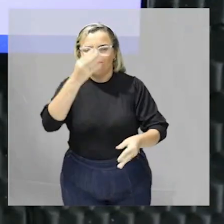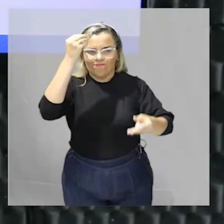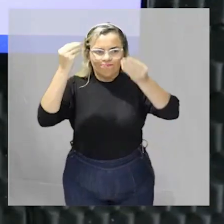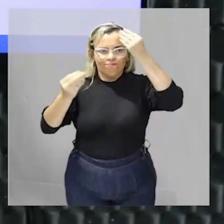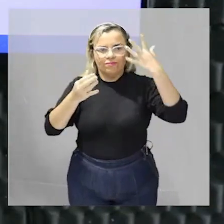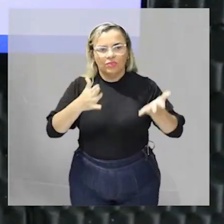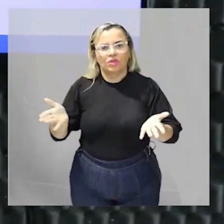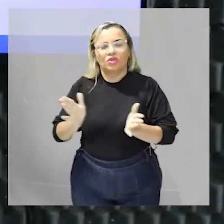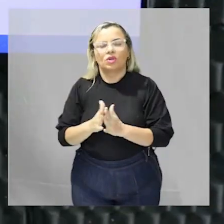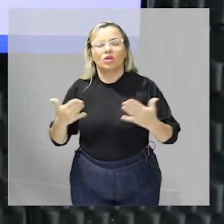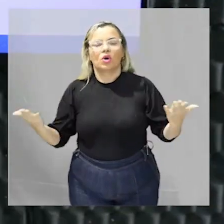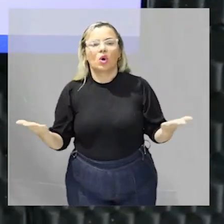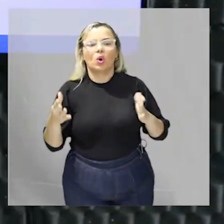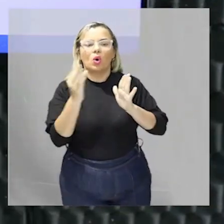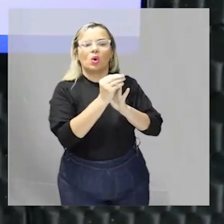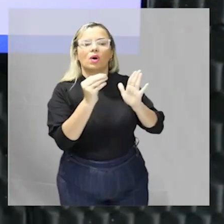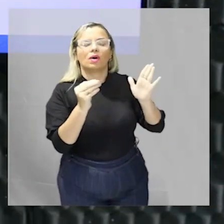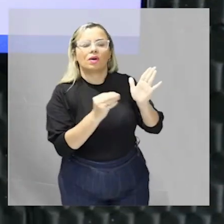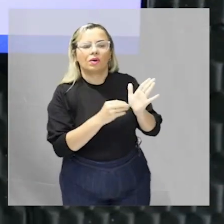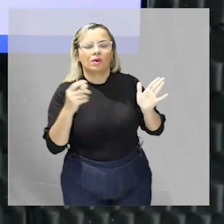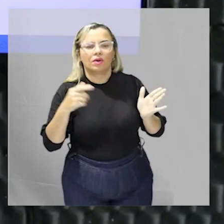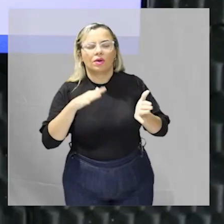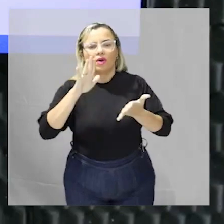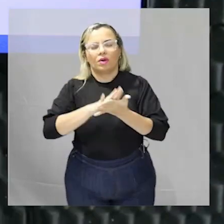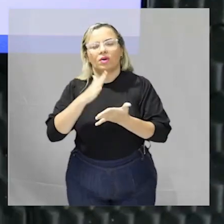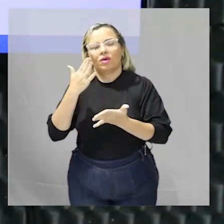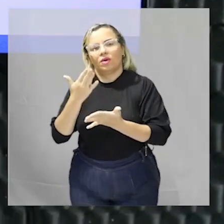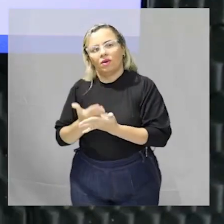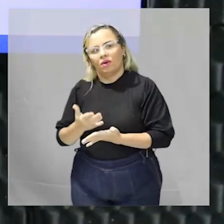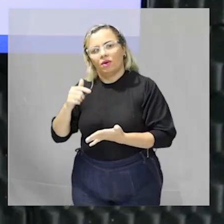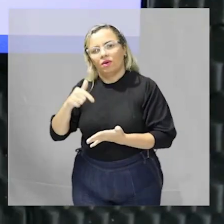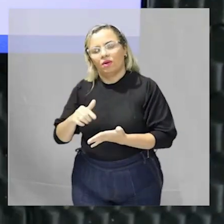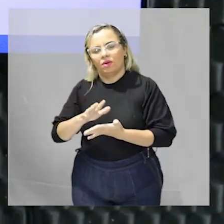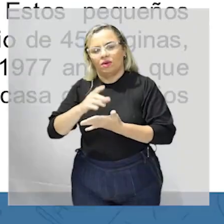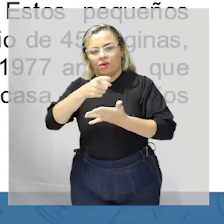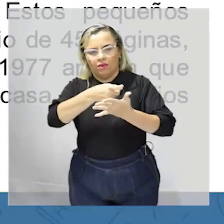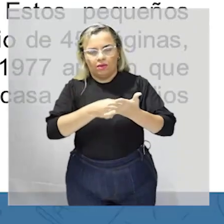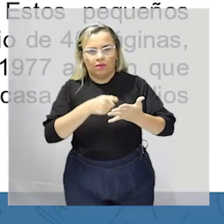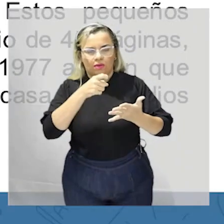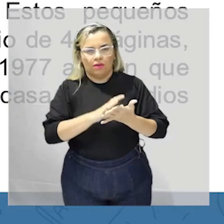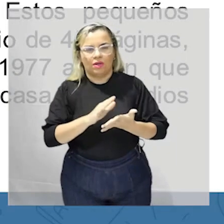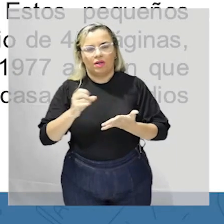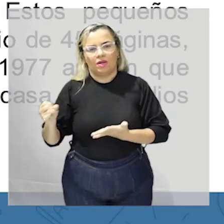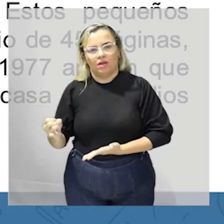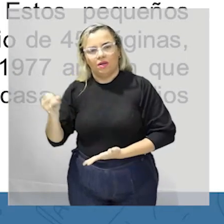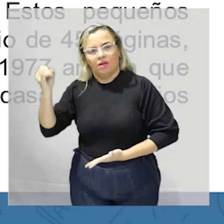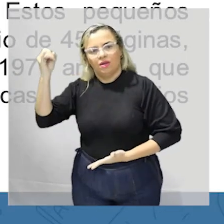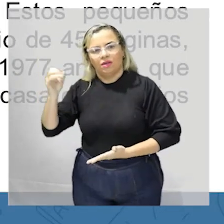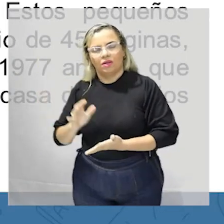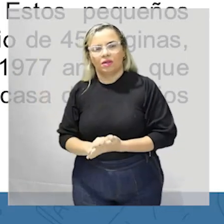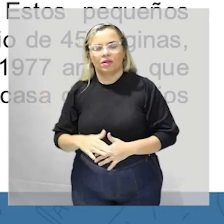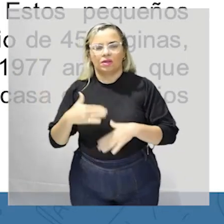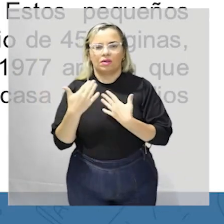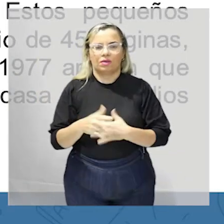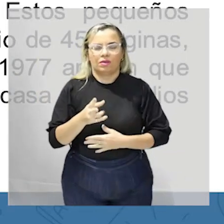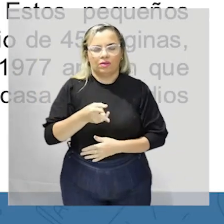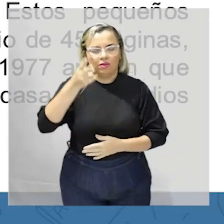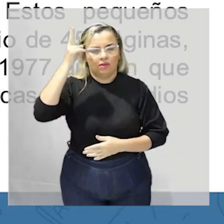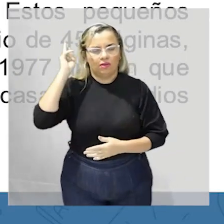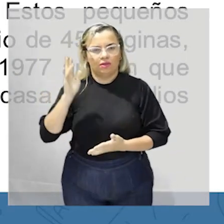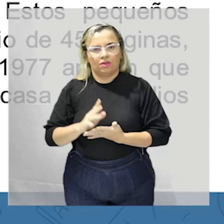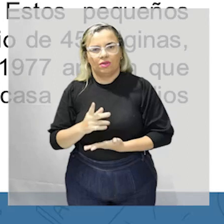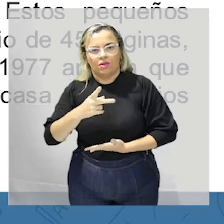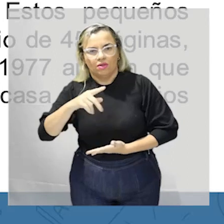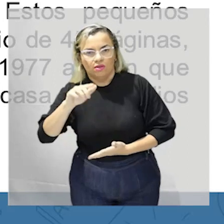Já que a interpretação textual é a base das provas de vestibular que vocês vão